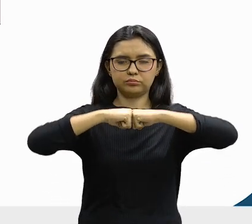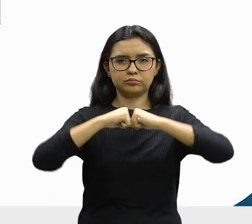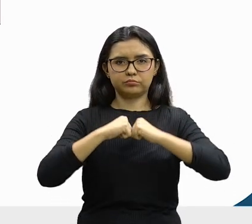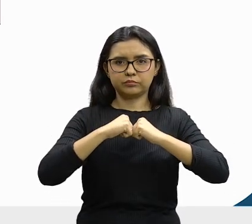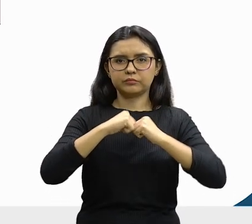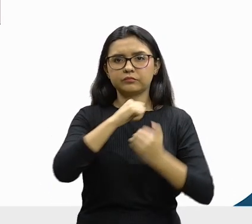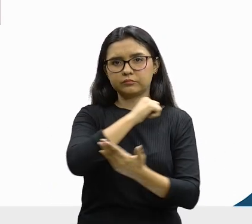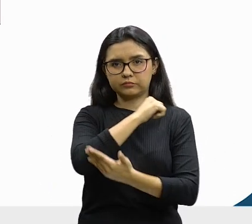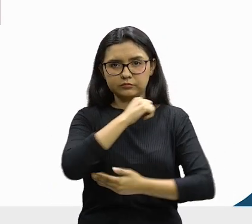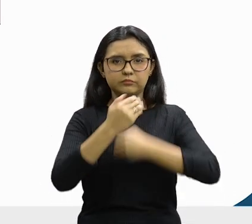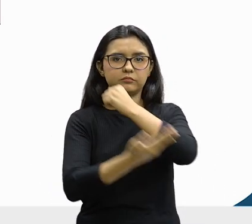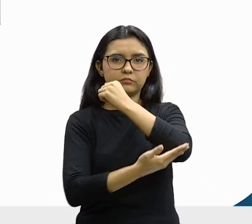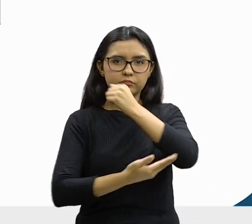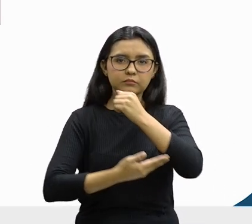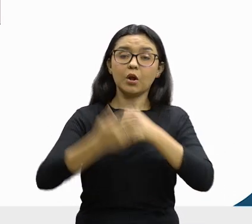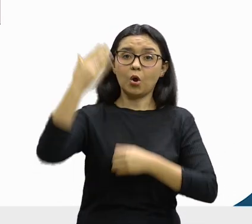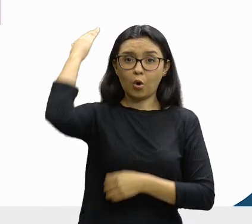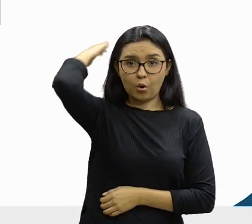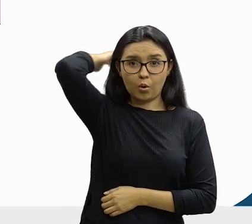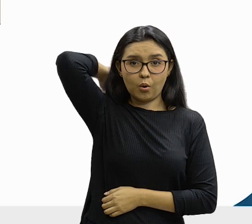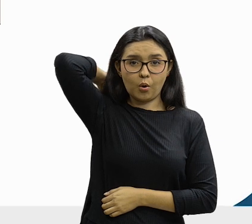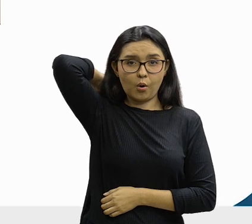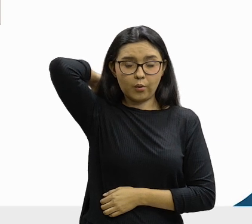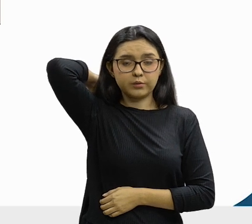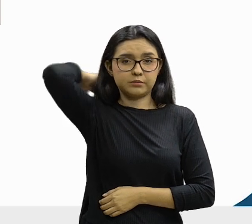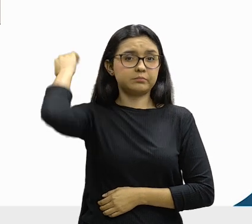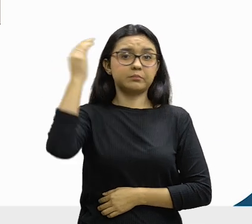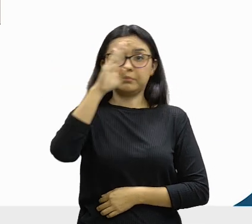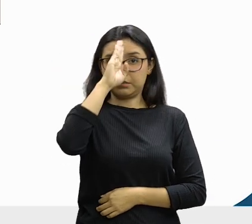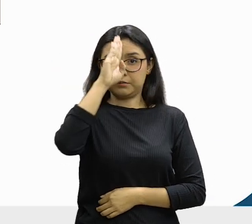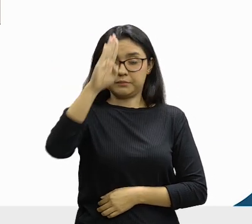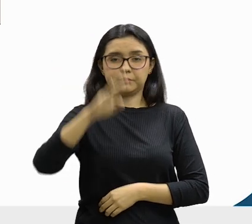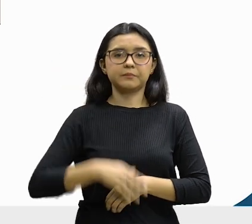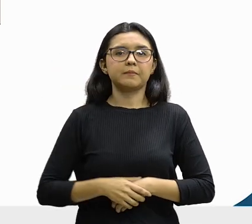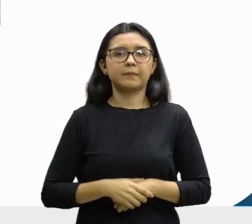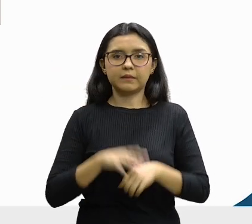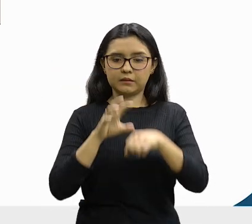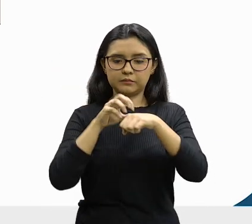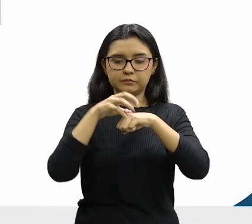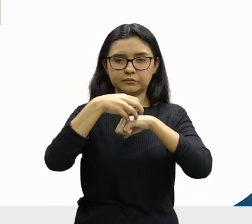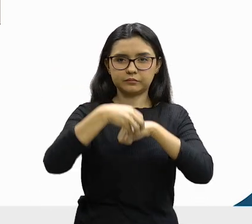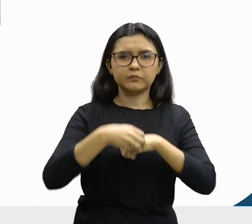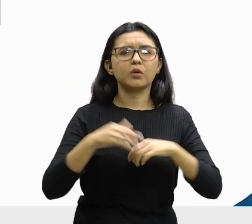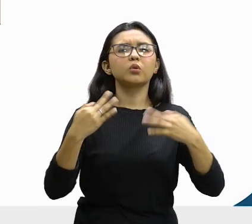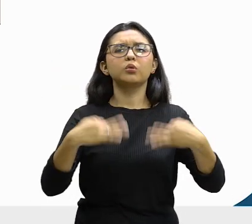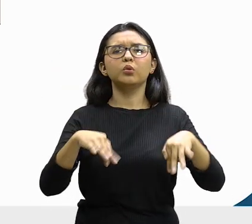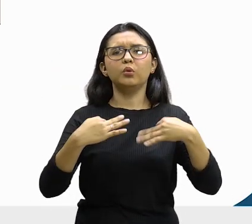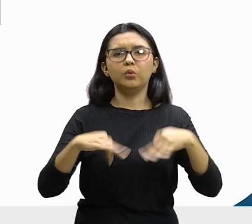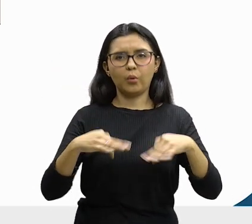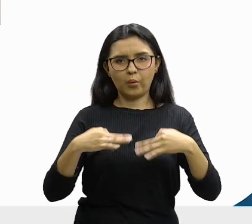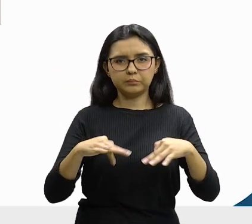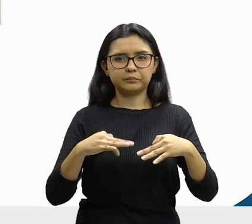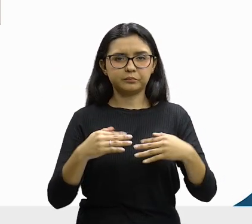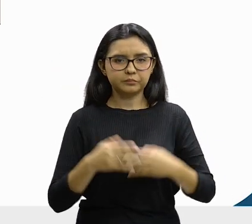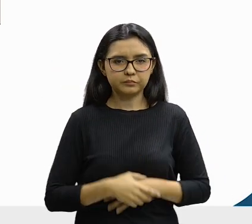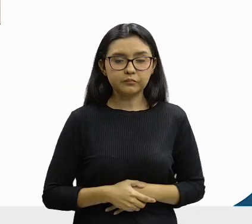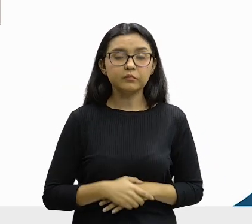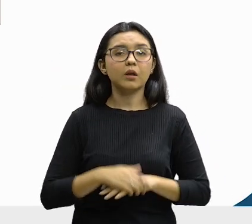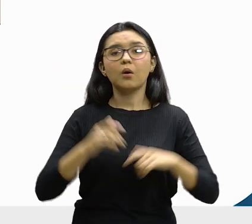nas regiões da costa, tá? Zika vírus, dores leves, tá? Que vão